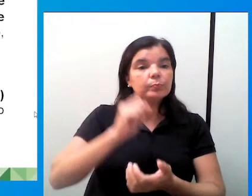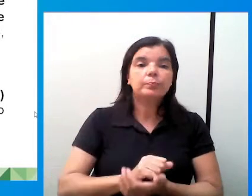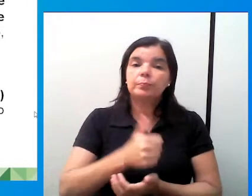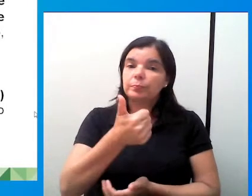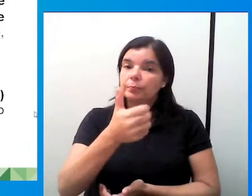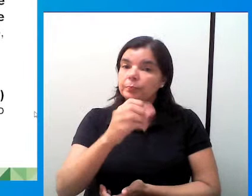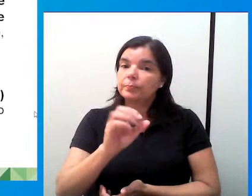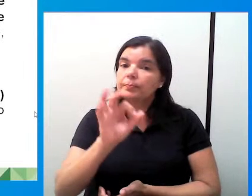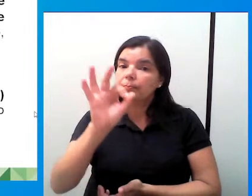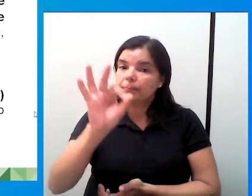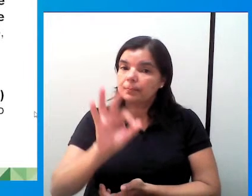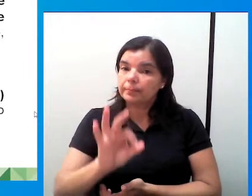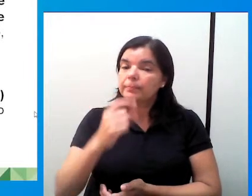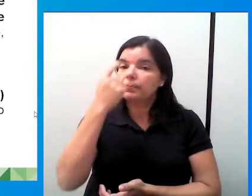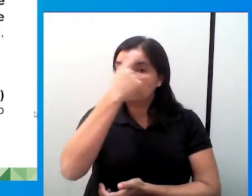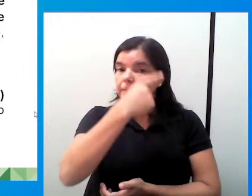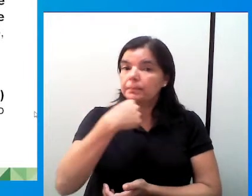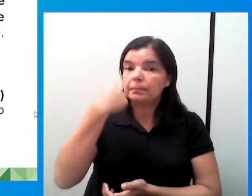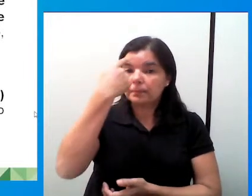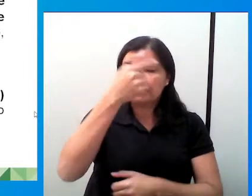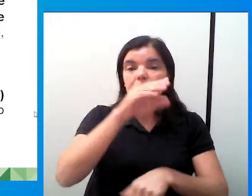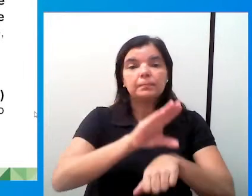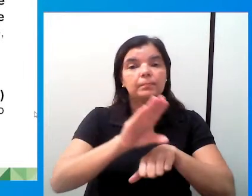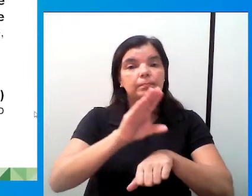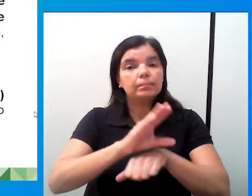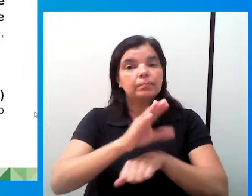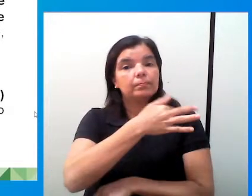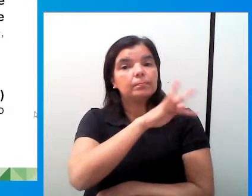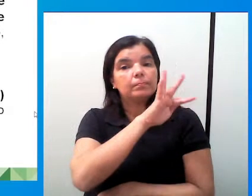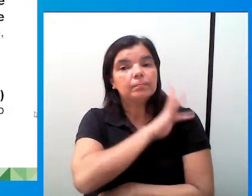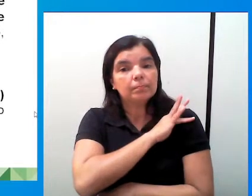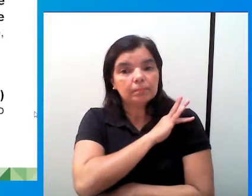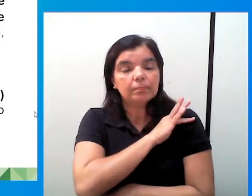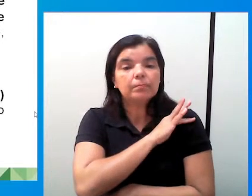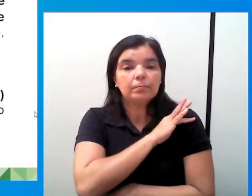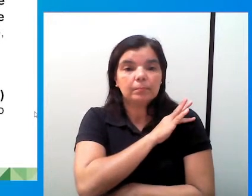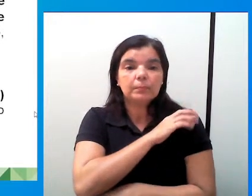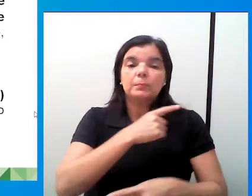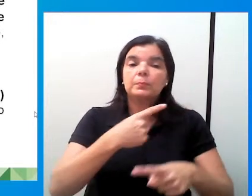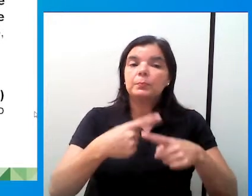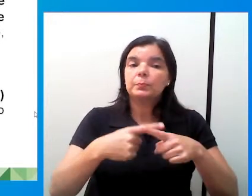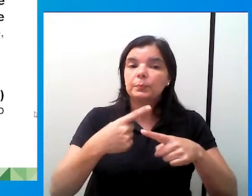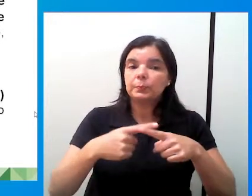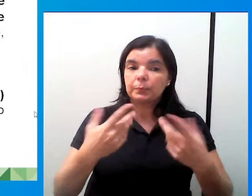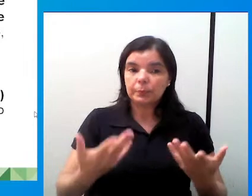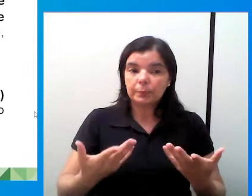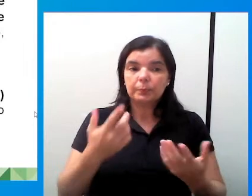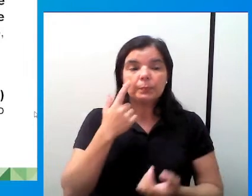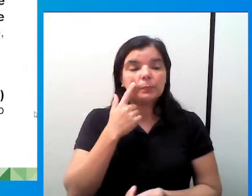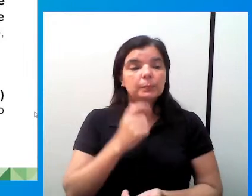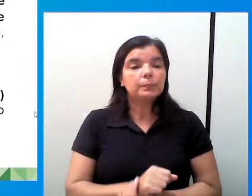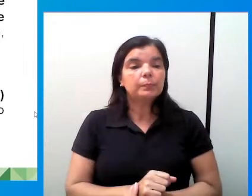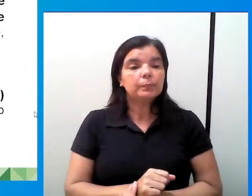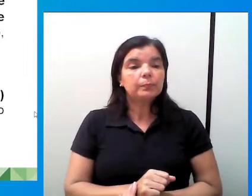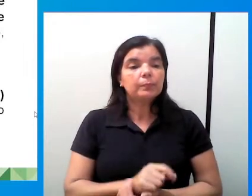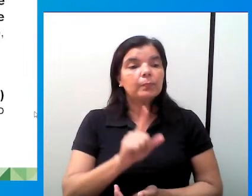10% da carga horária dos nossos cursos superiores por meio de ações extensionistas, ok, mas não é o caminho que seguimos